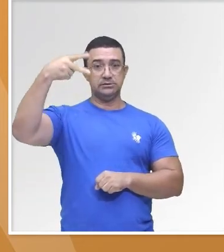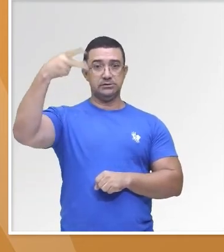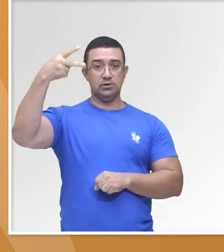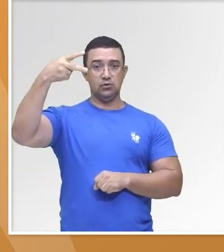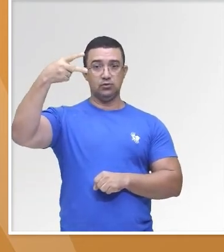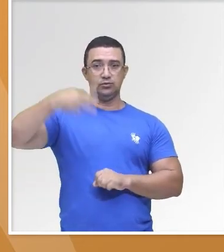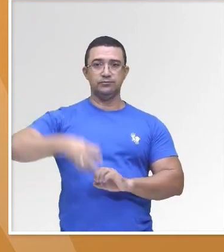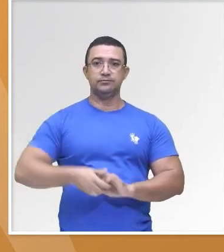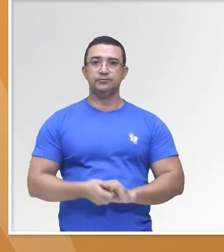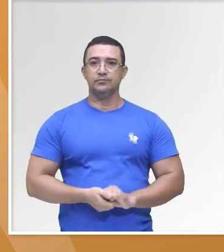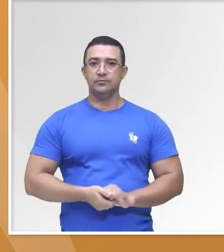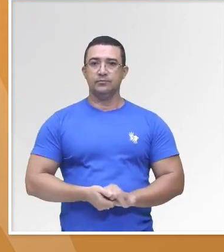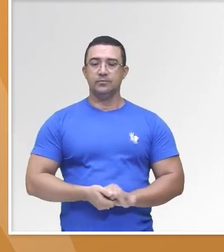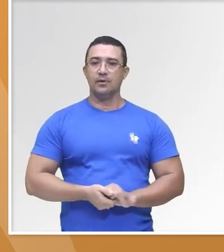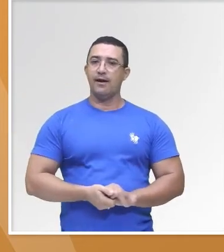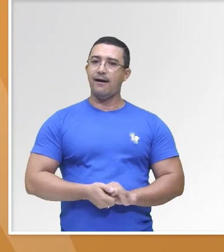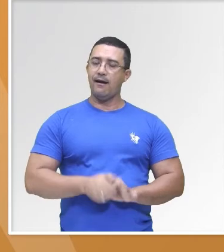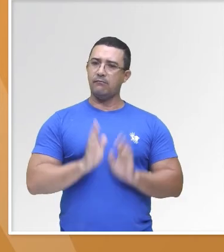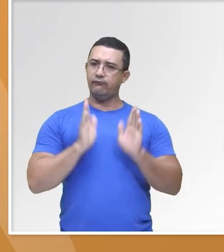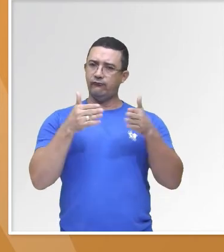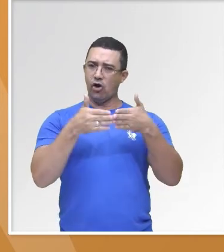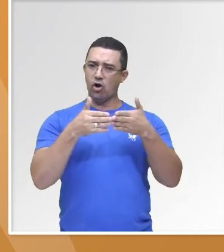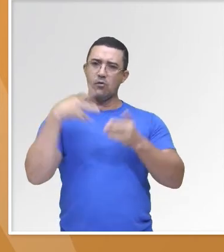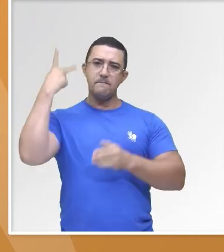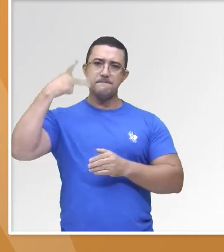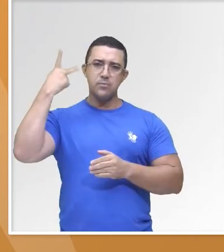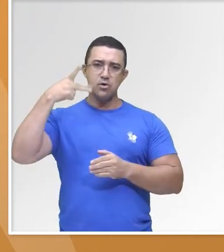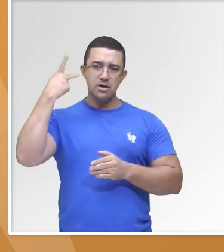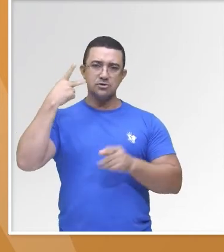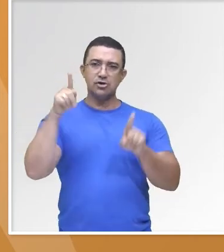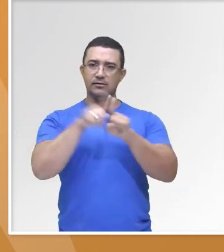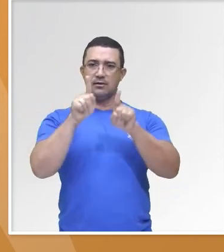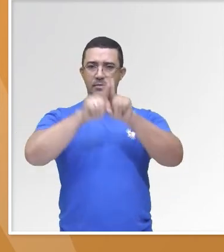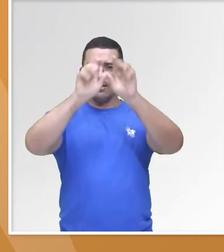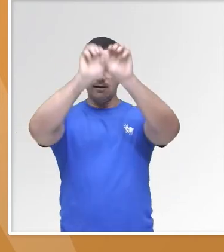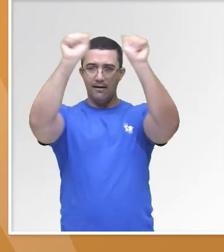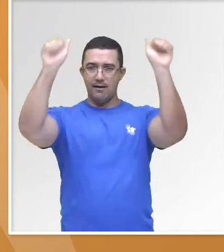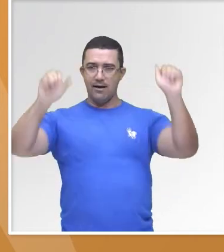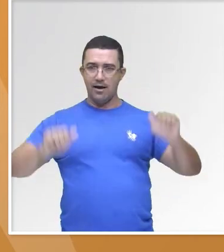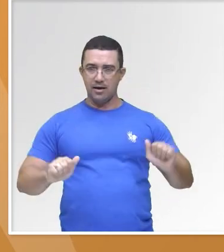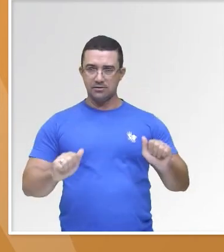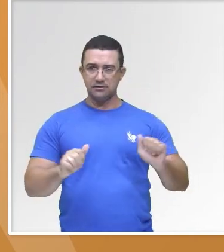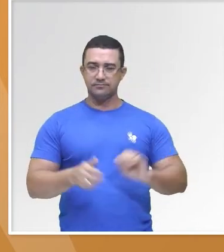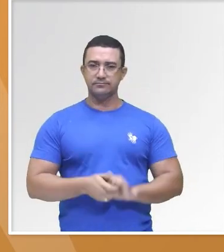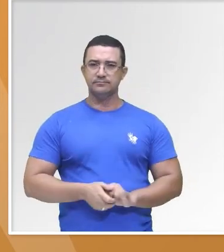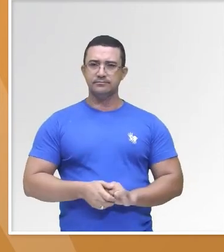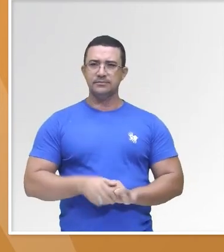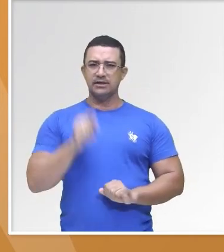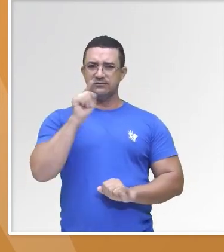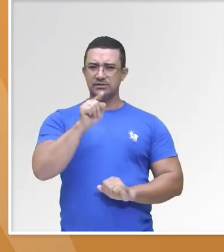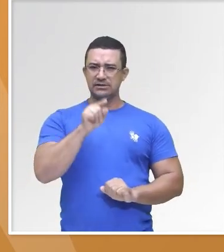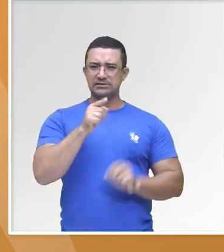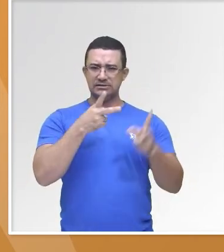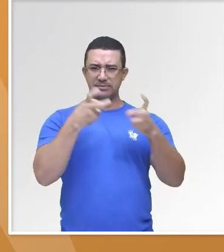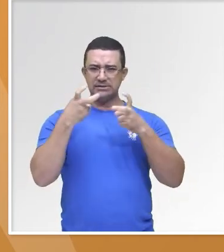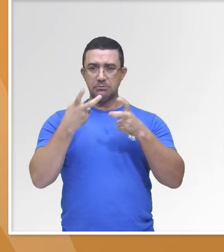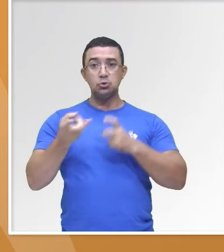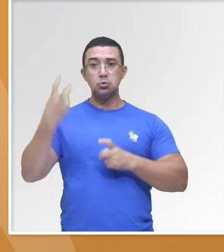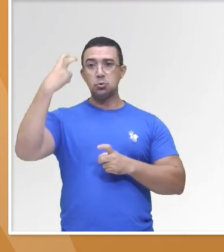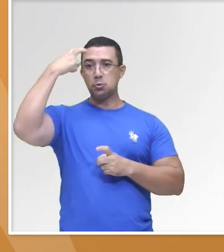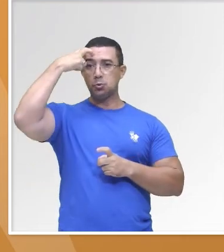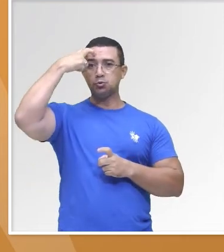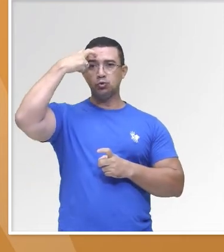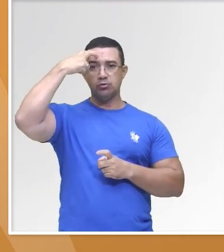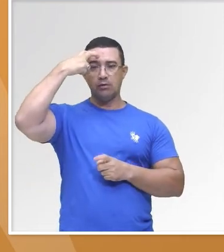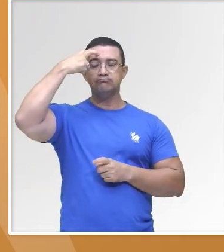Romano dedicou-se à política e à arte novamente. Então vocês percebem aí que a cultura ela é